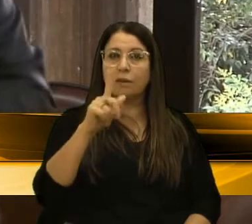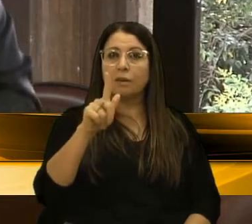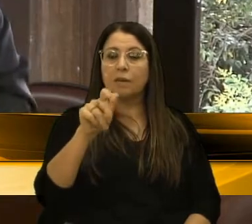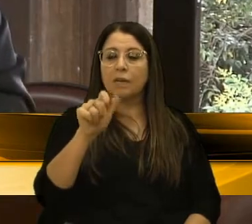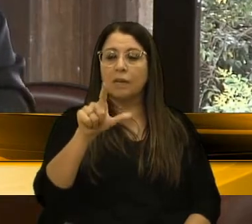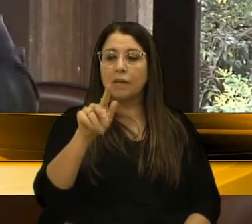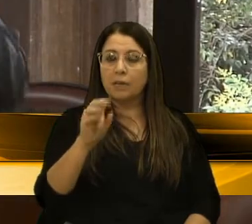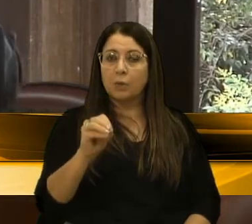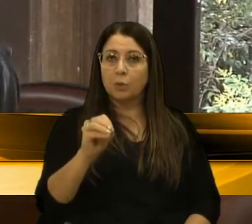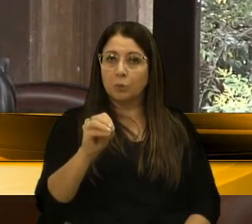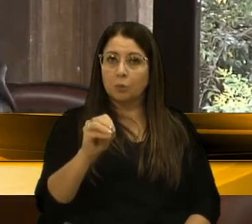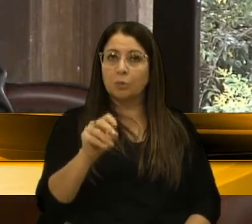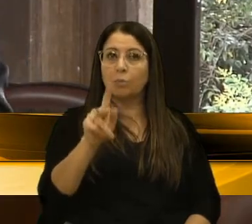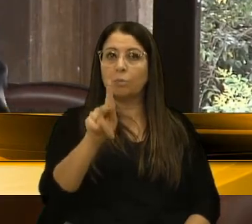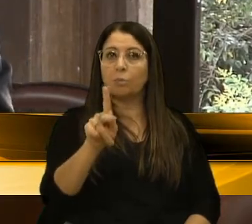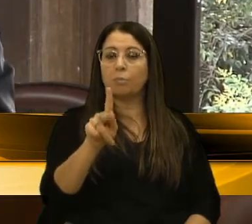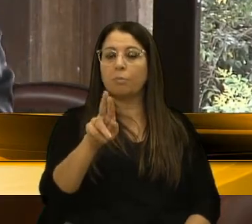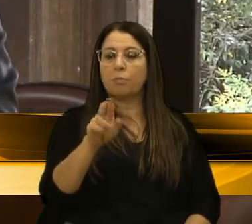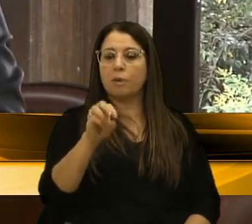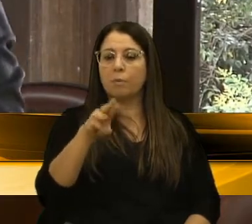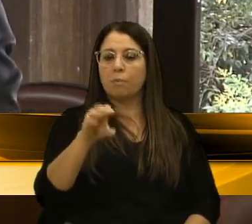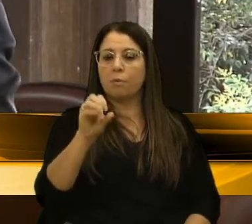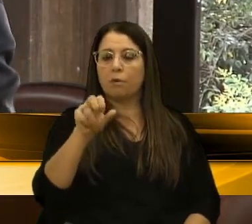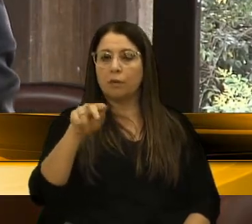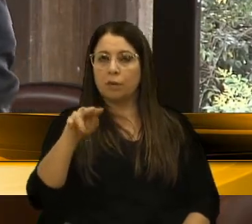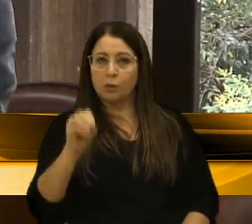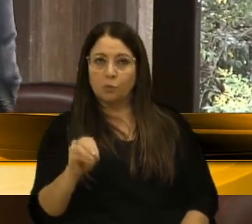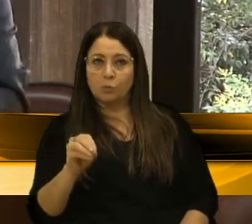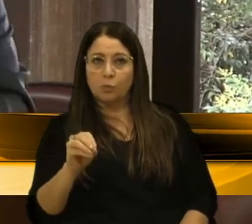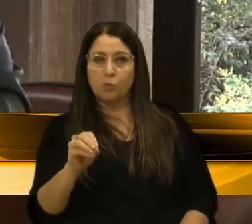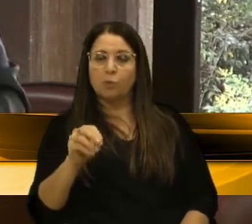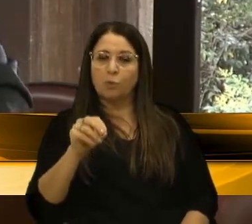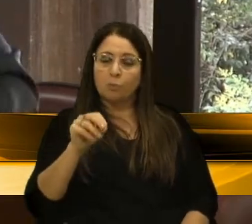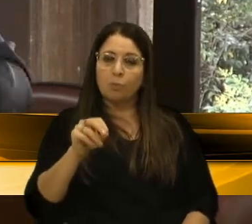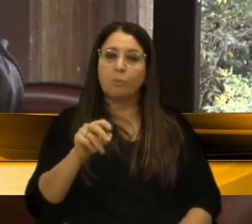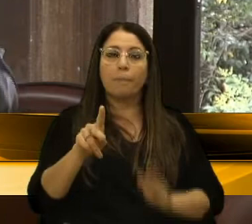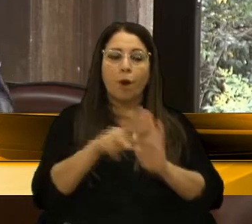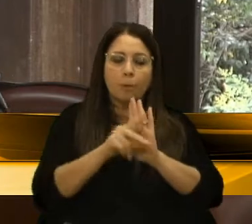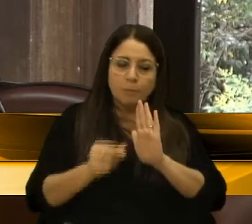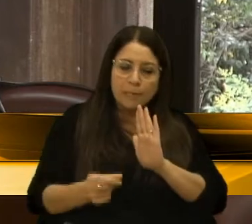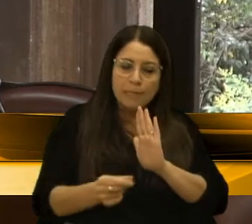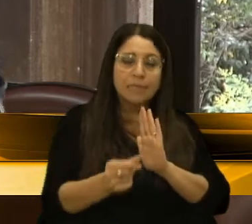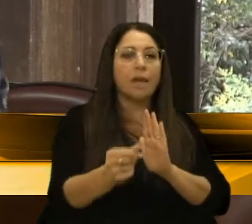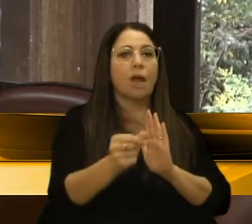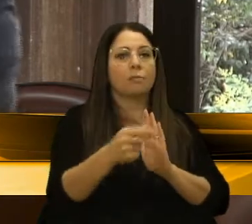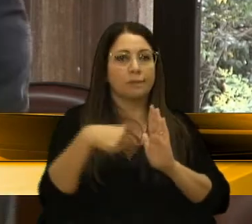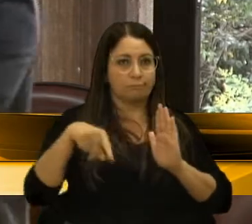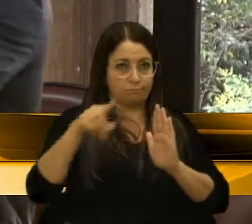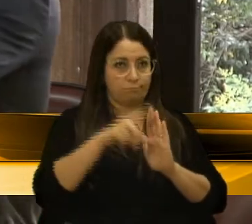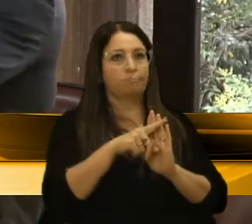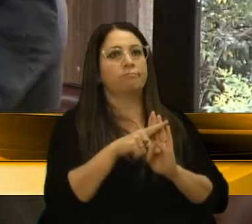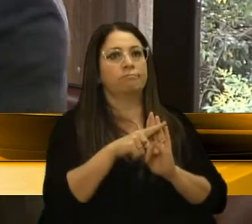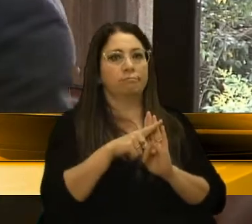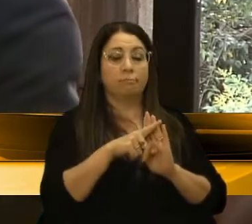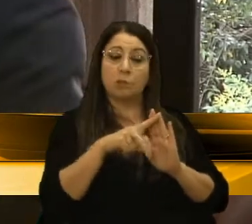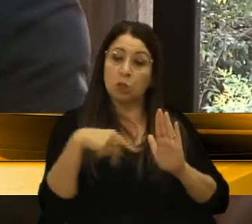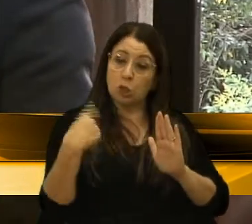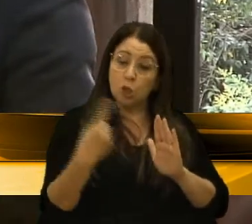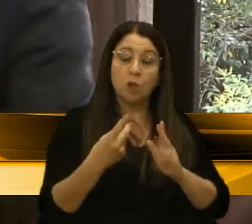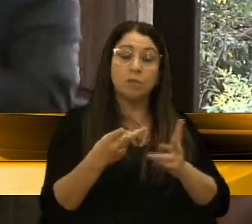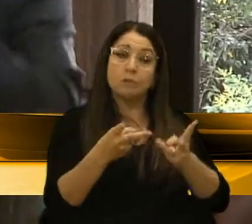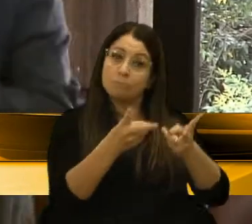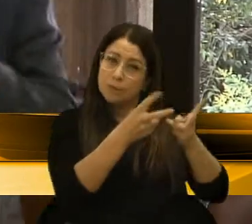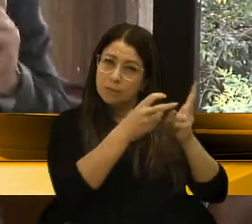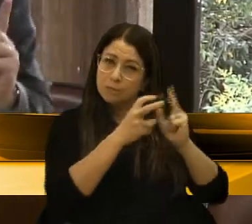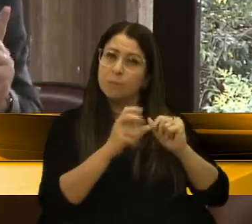Canto como um patrimônio cultural de natureza imaterial. Então, nós temos precedentes, e como a gente percebe,